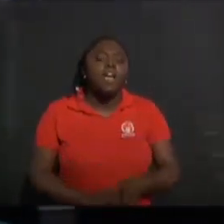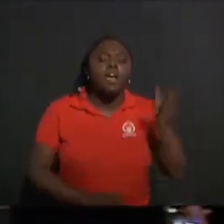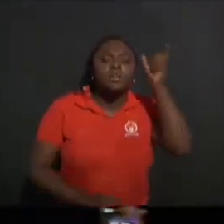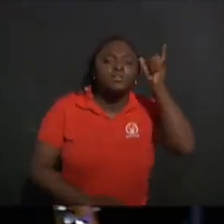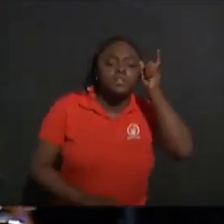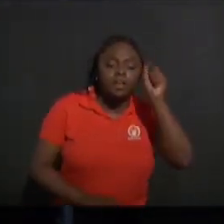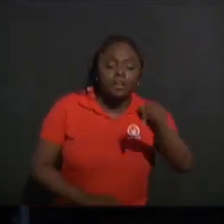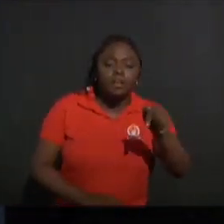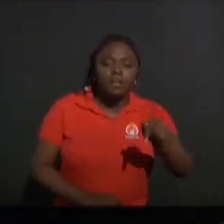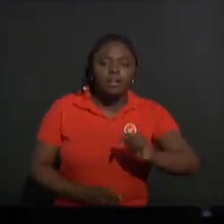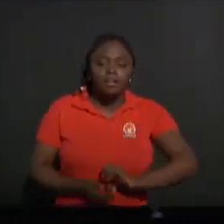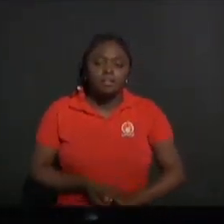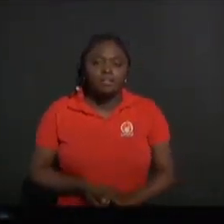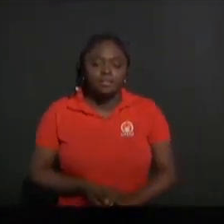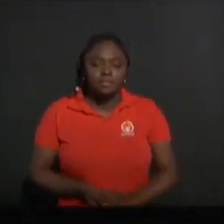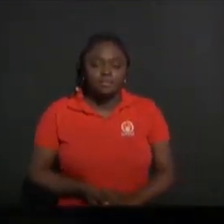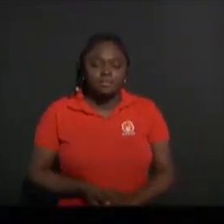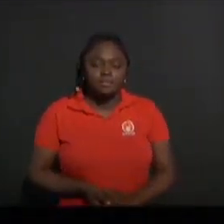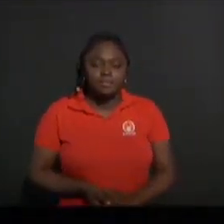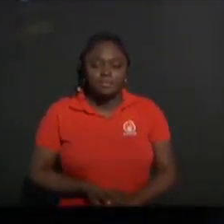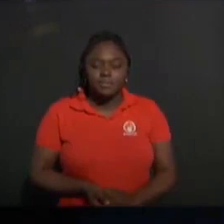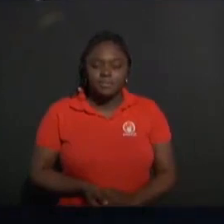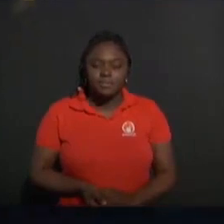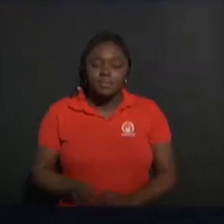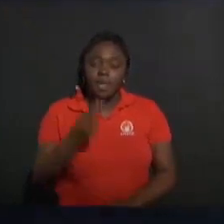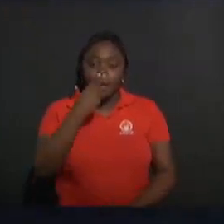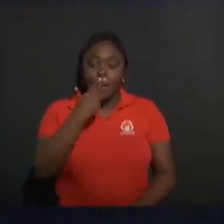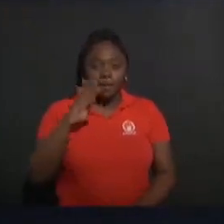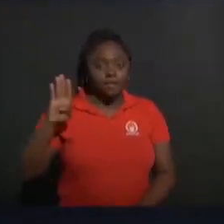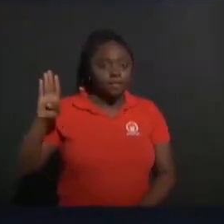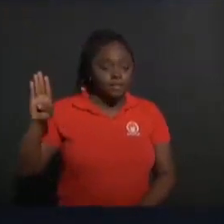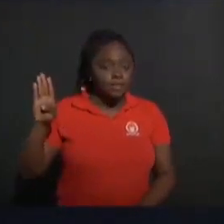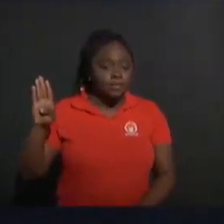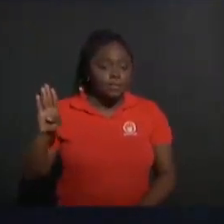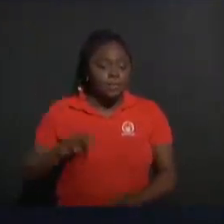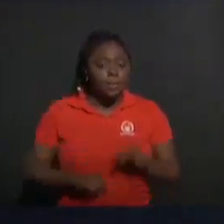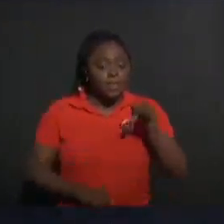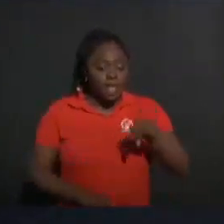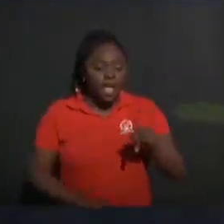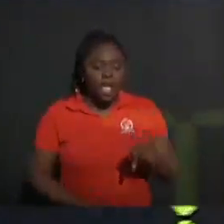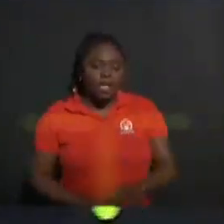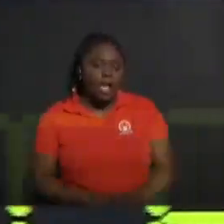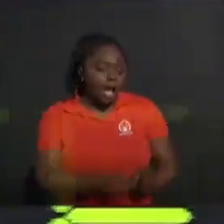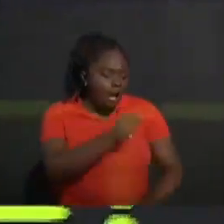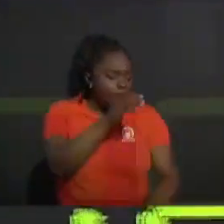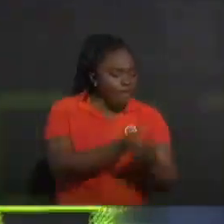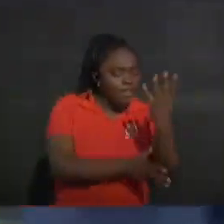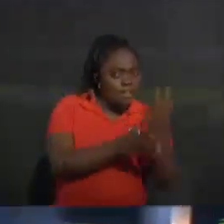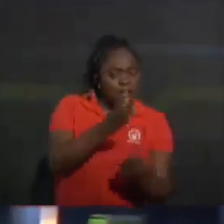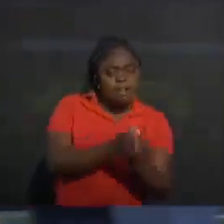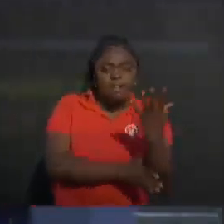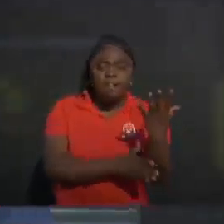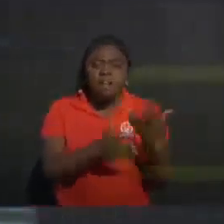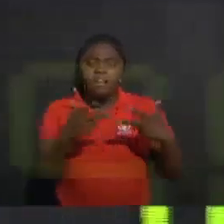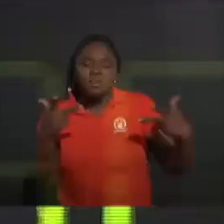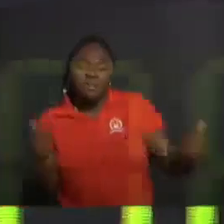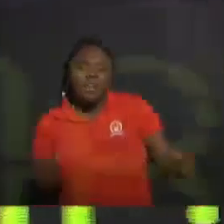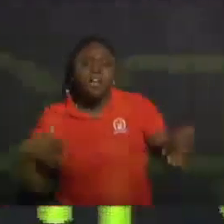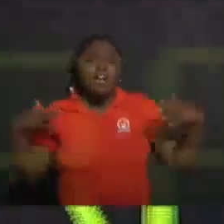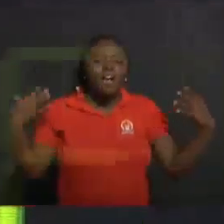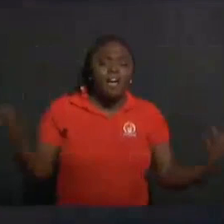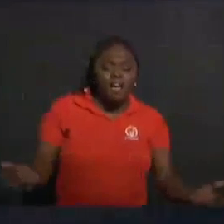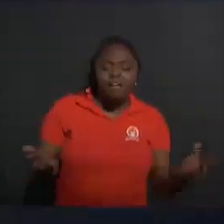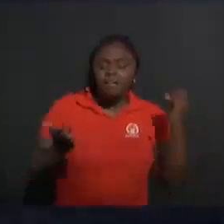Adolf Hitler. Ainda mais que ele tinha criado a suástica. Aí começaram a dizer: a suástica é